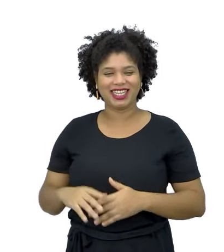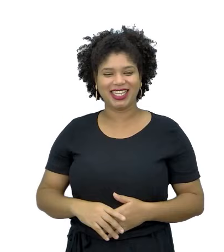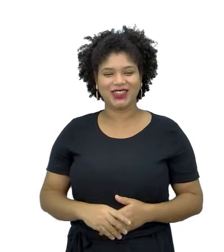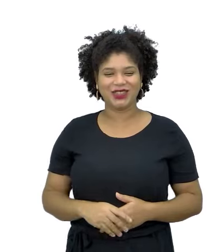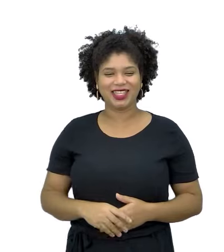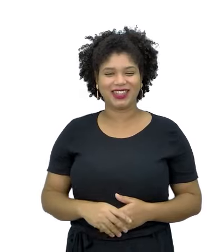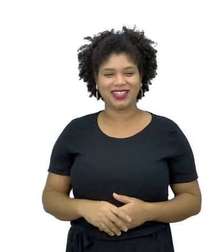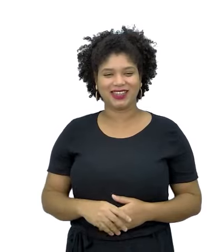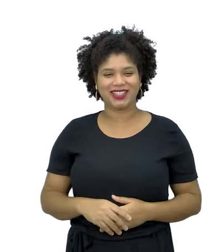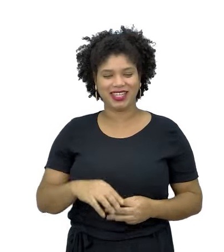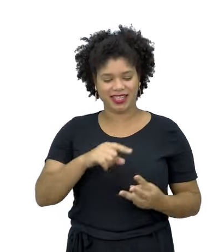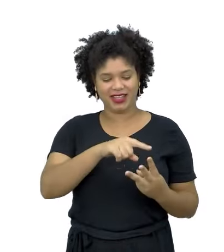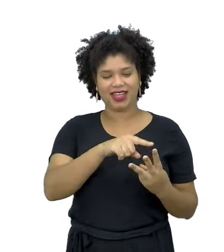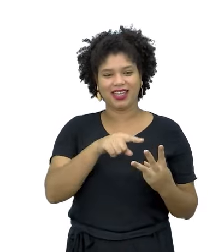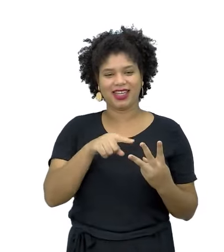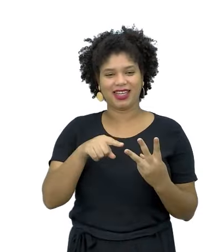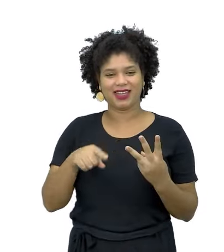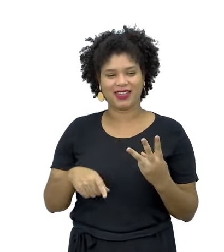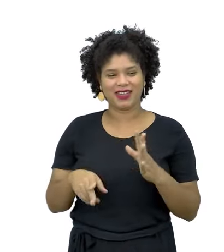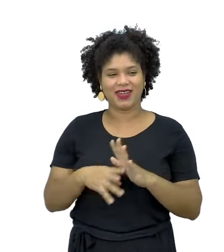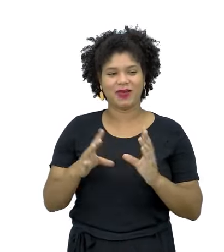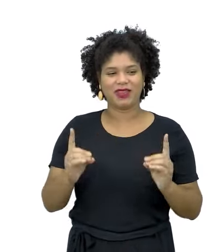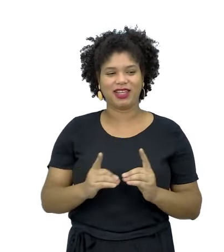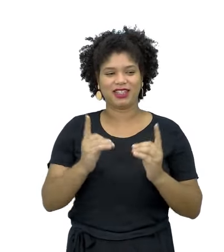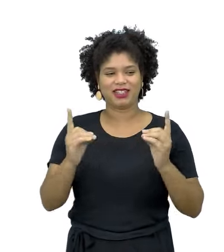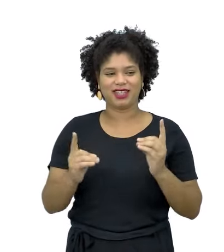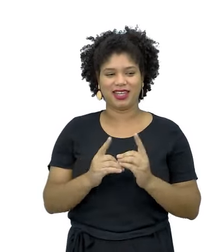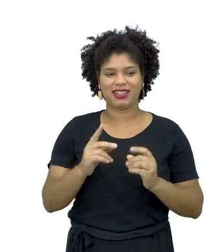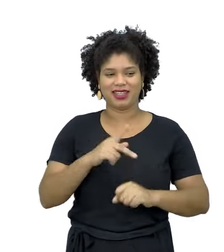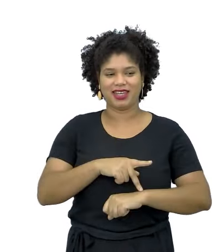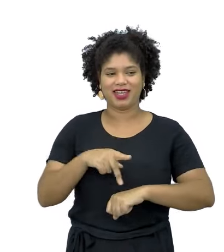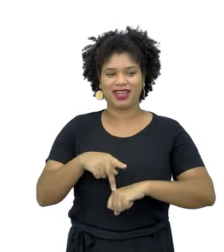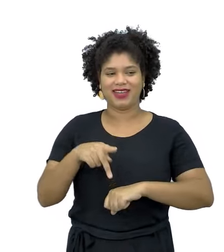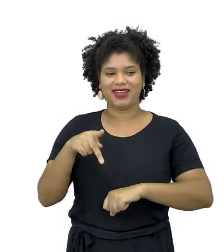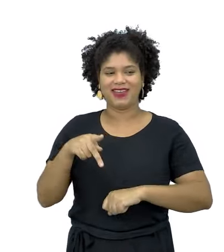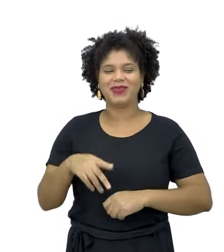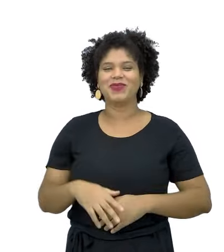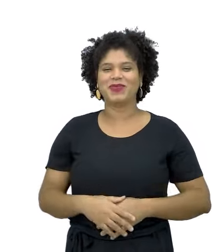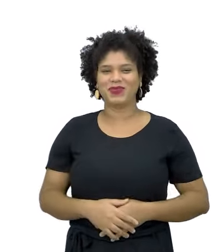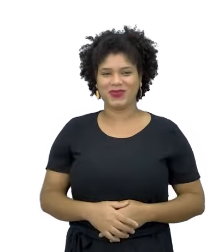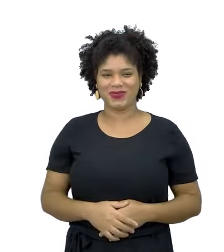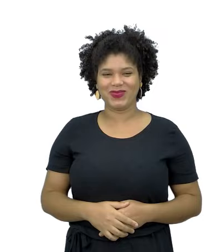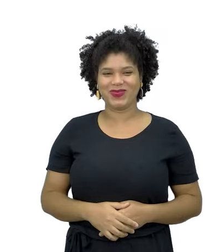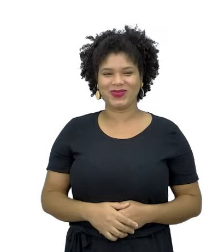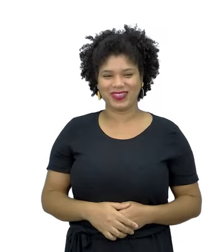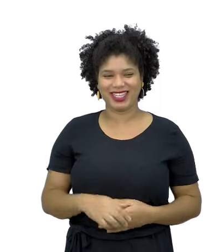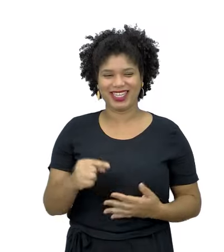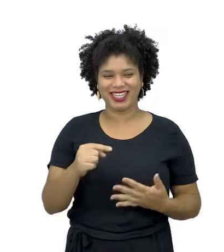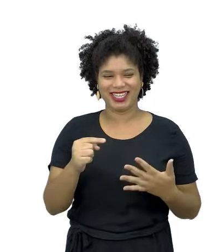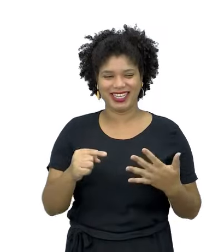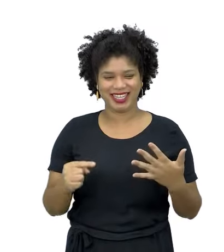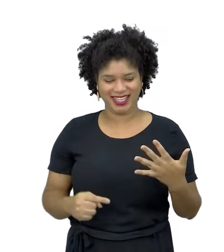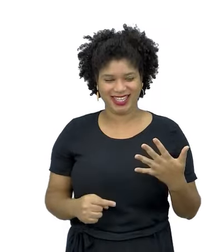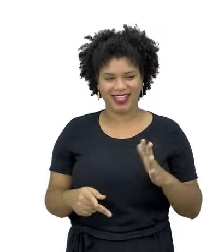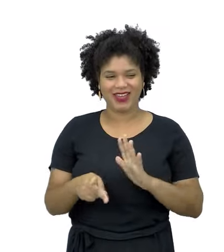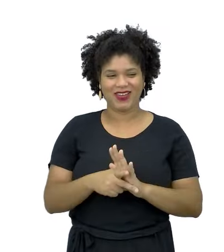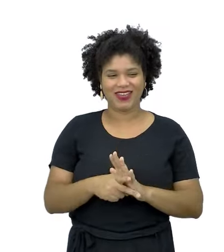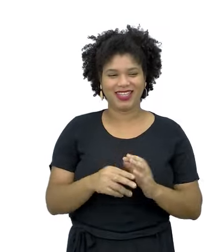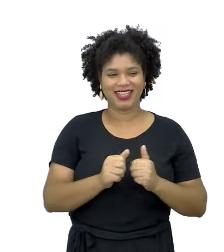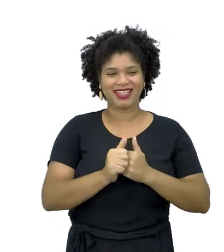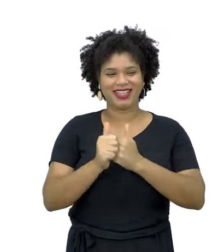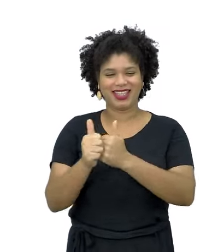Começaremos aí pelos aspectos didáticos, pedagógicos. Então, existe um movimento aí, né, que tem nas